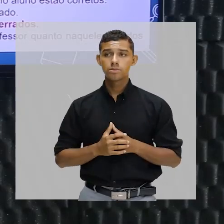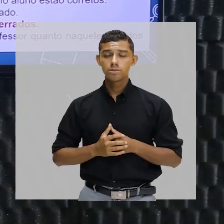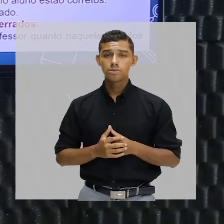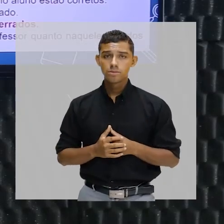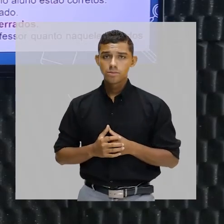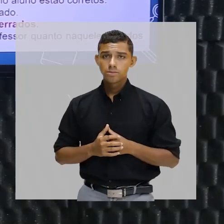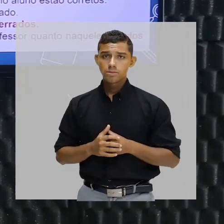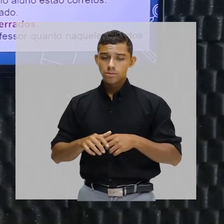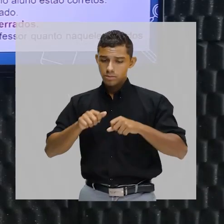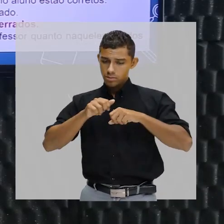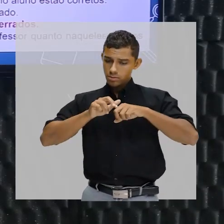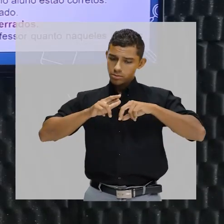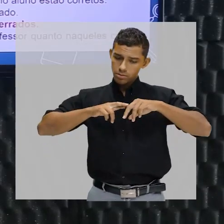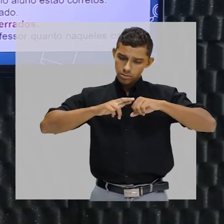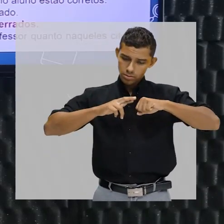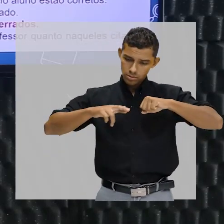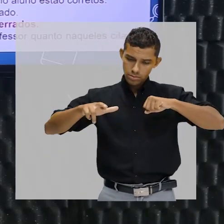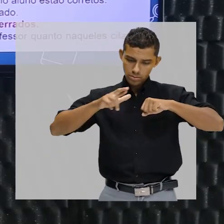emissão